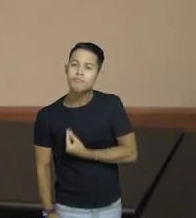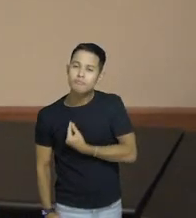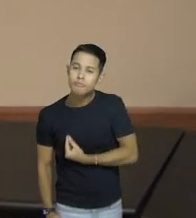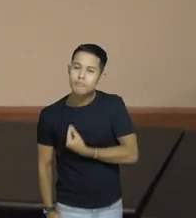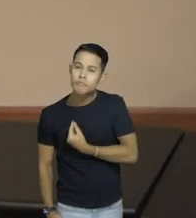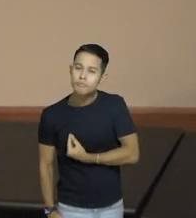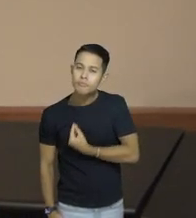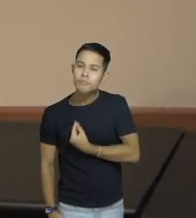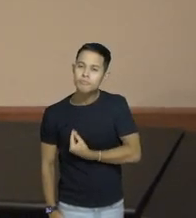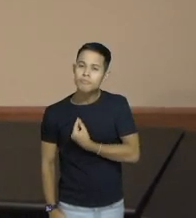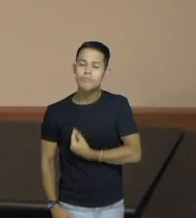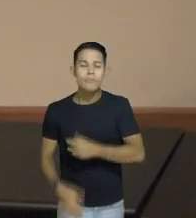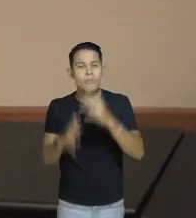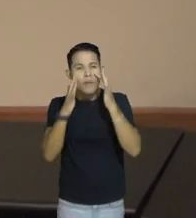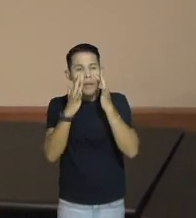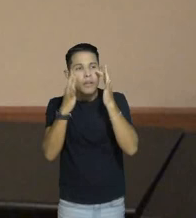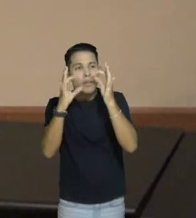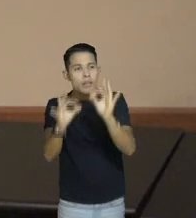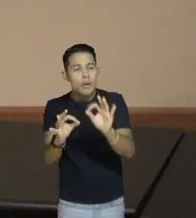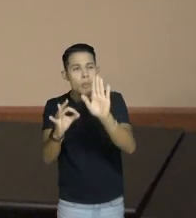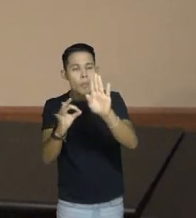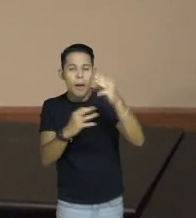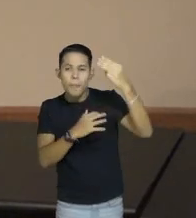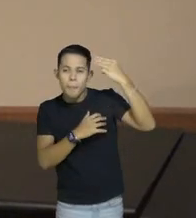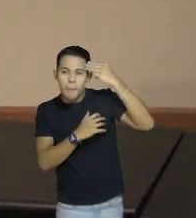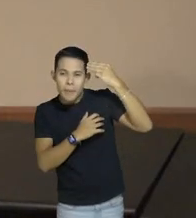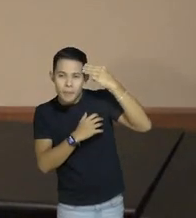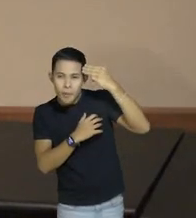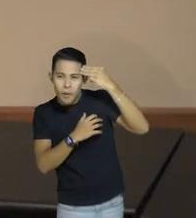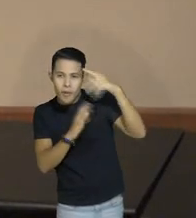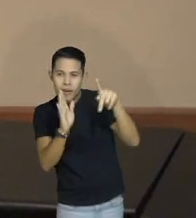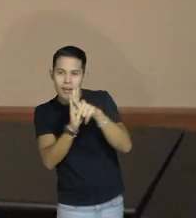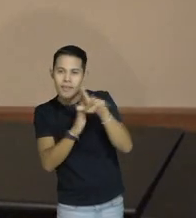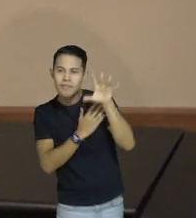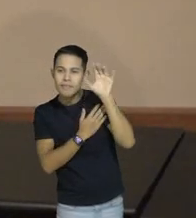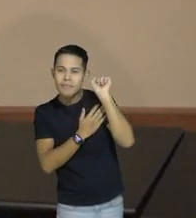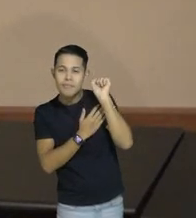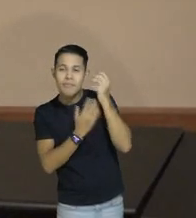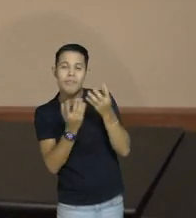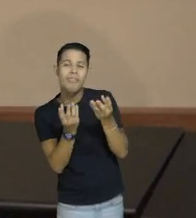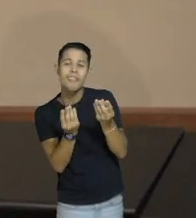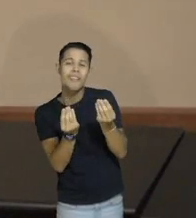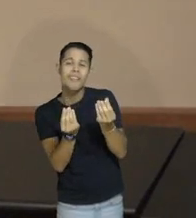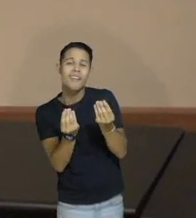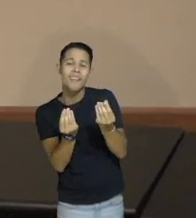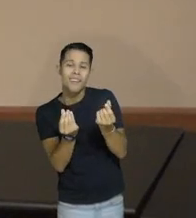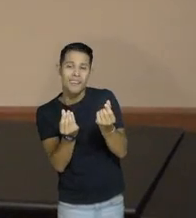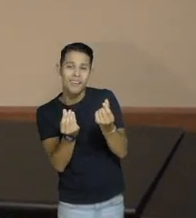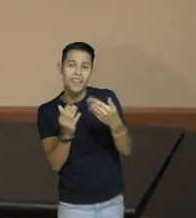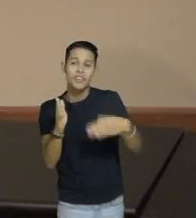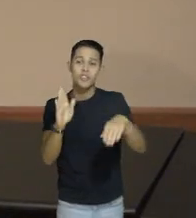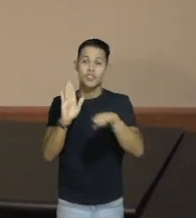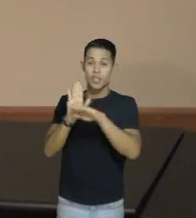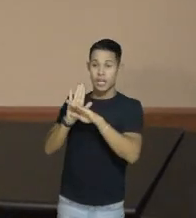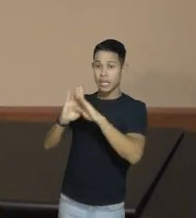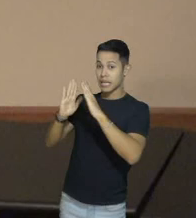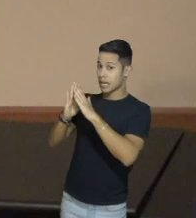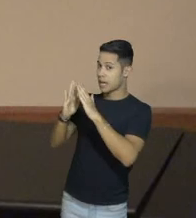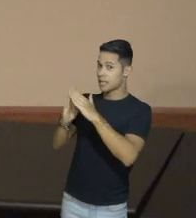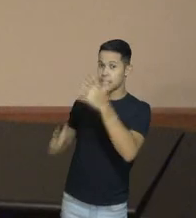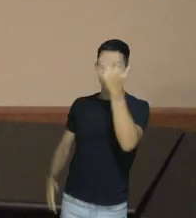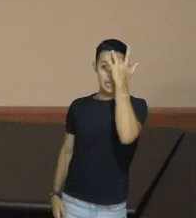atento, mas a memória auditiva pode não estar boa. E ele vai chegar em casa, ele não sabe relatar o que ele